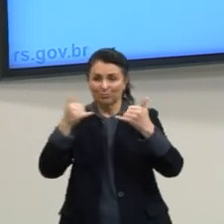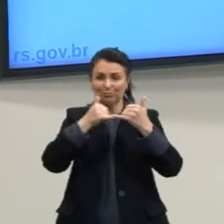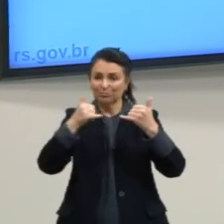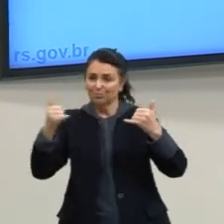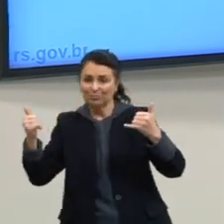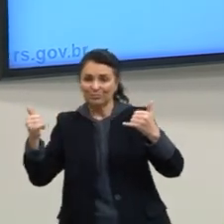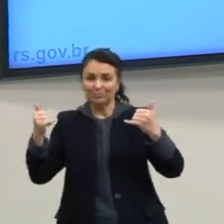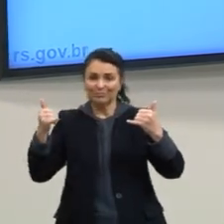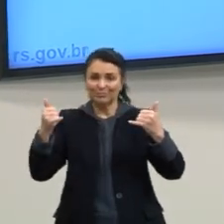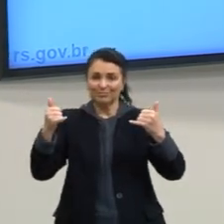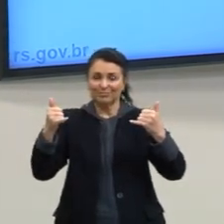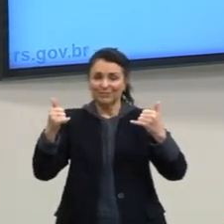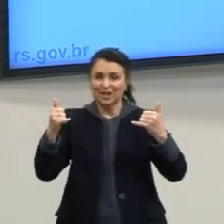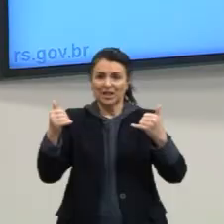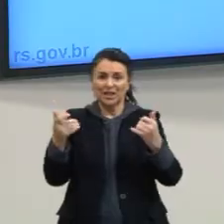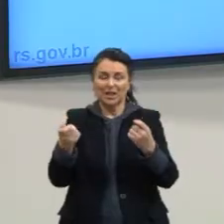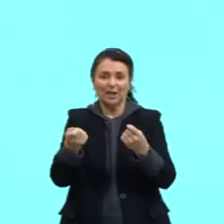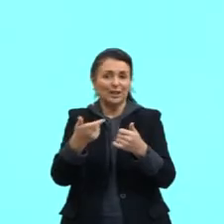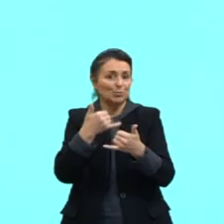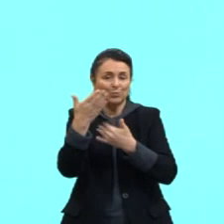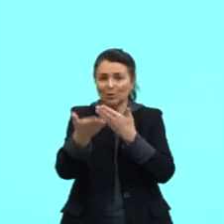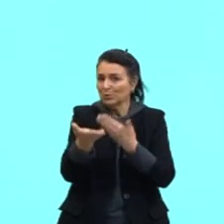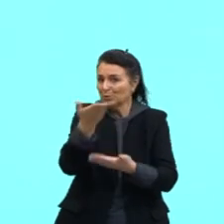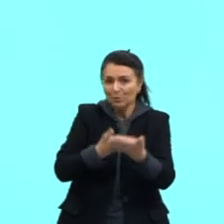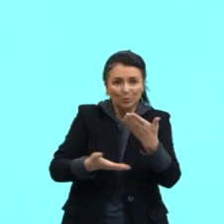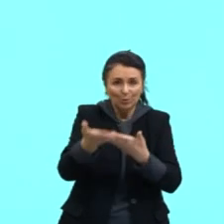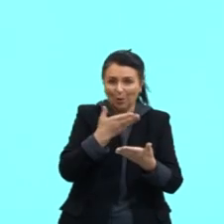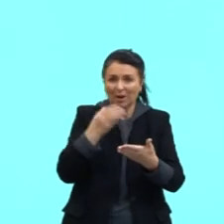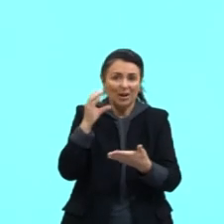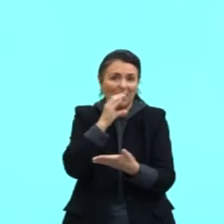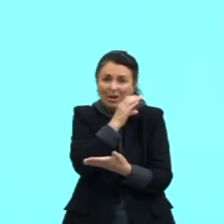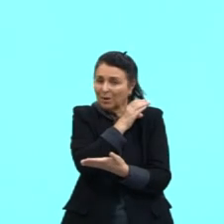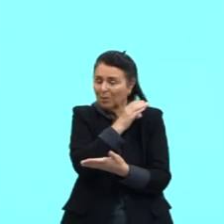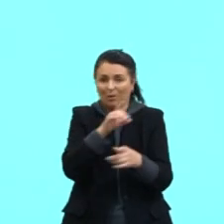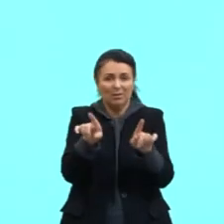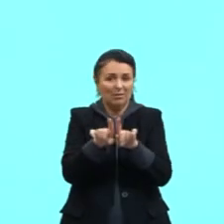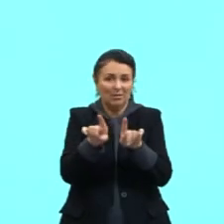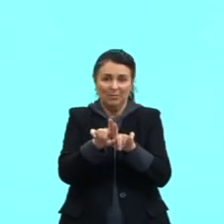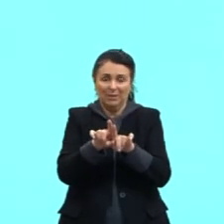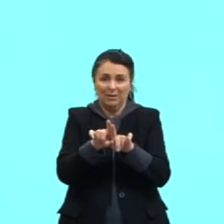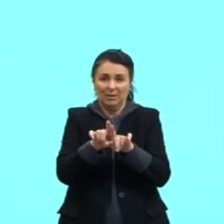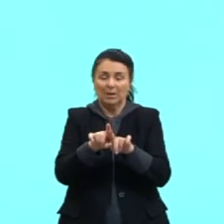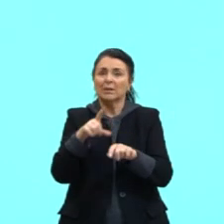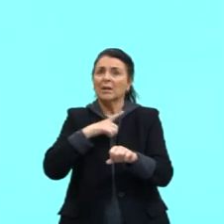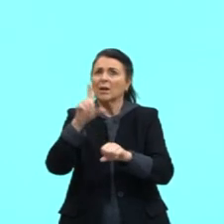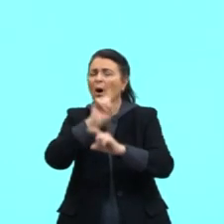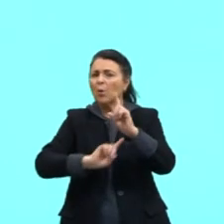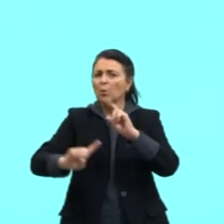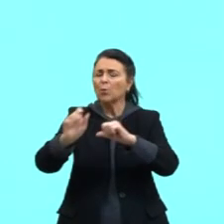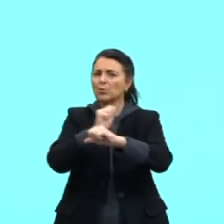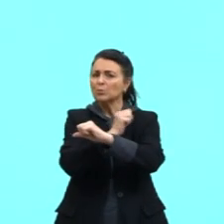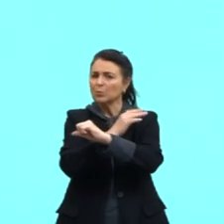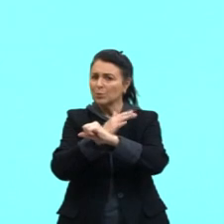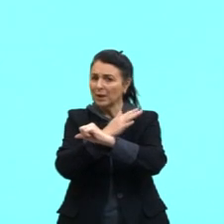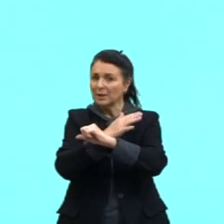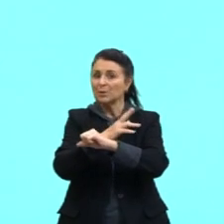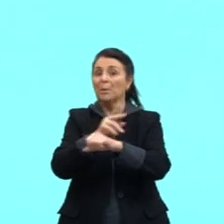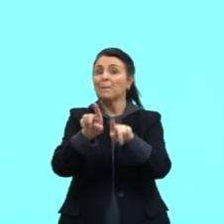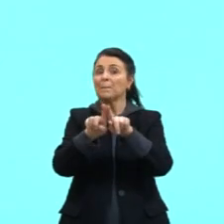energia e calor então eles não conduzem eletricidade exceto alguns ácidos quando solubilizados